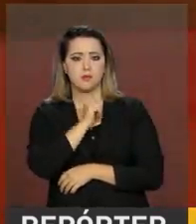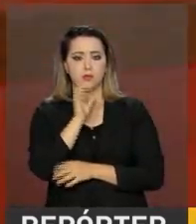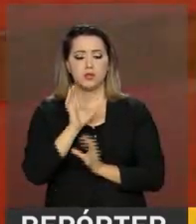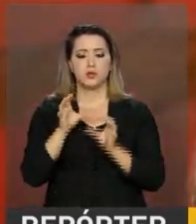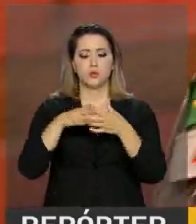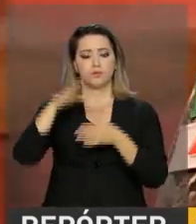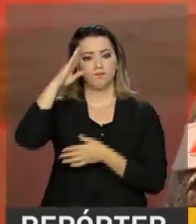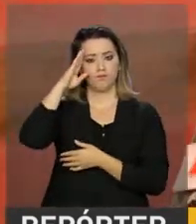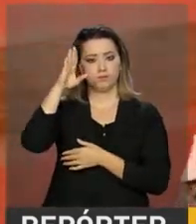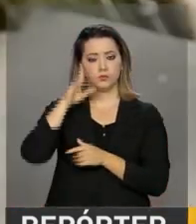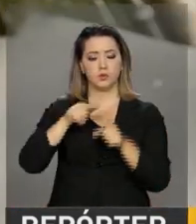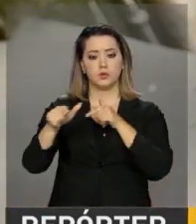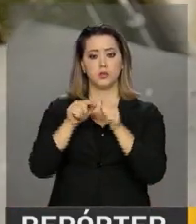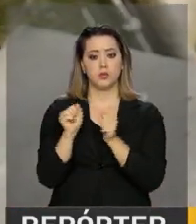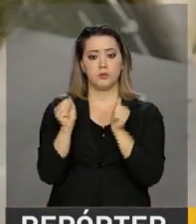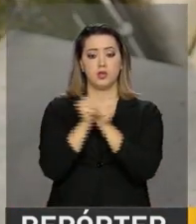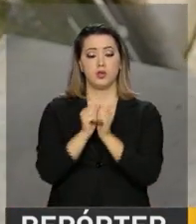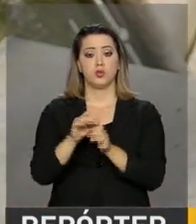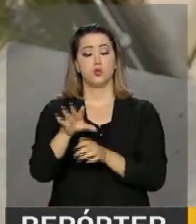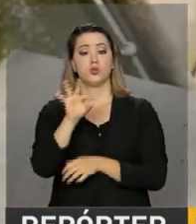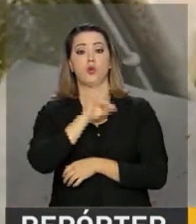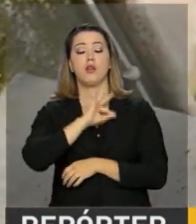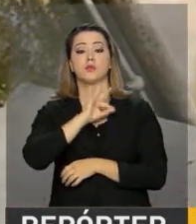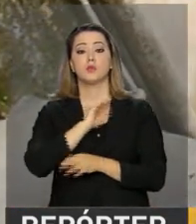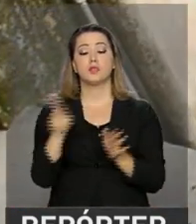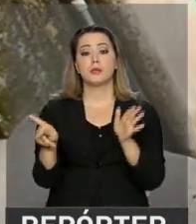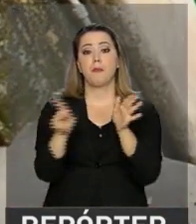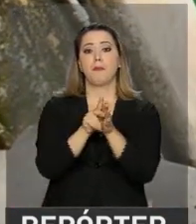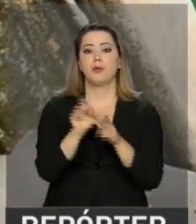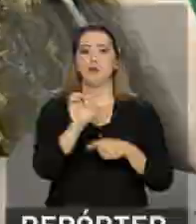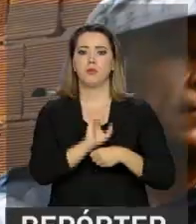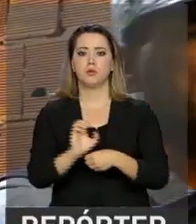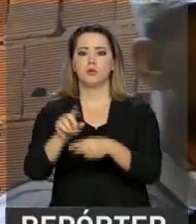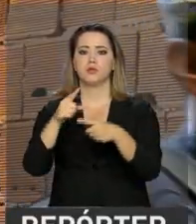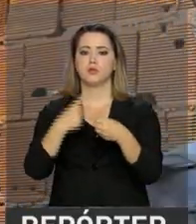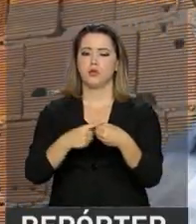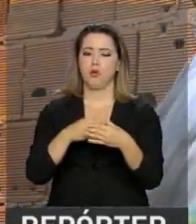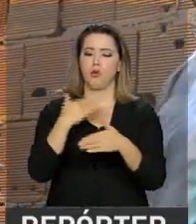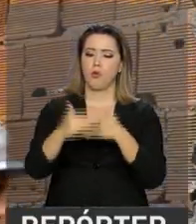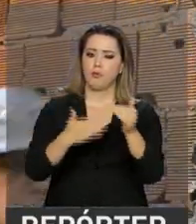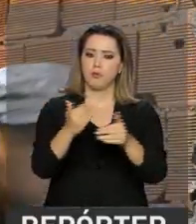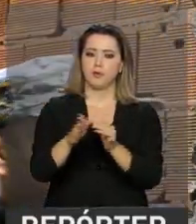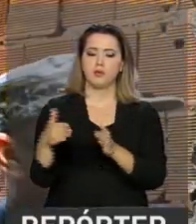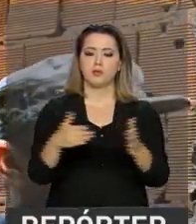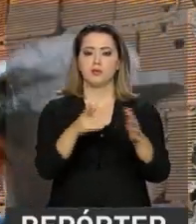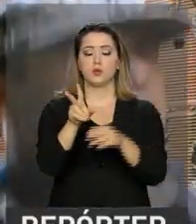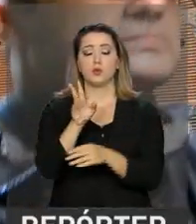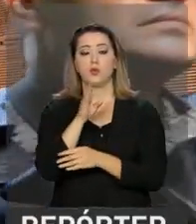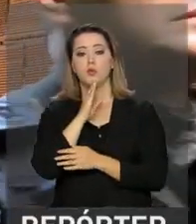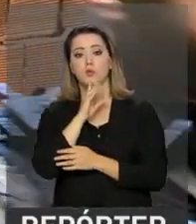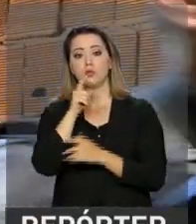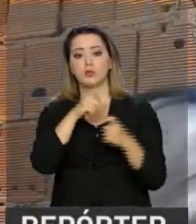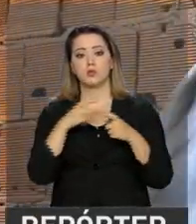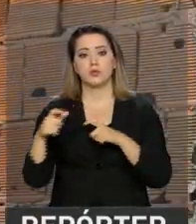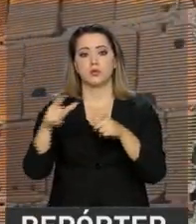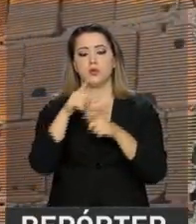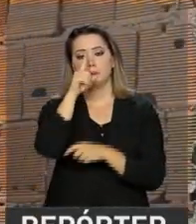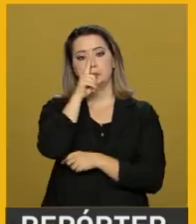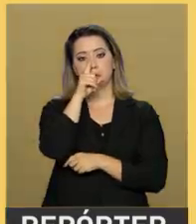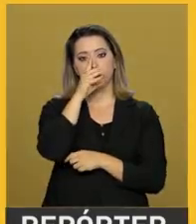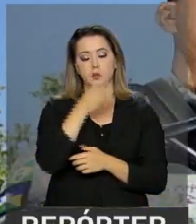Armadas vão atuar em conjunto com as forças policiais e começam a ocupar as ruas para fazer reconhecimento das áreas de